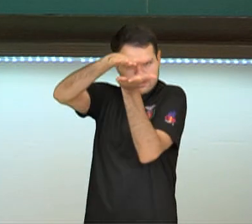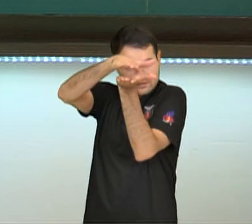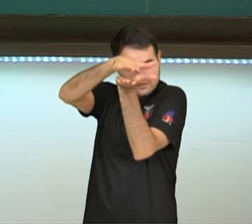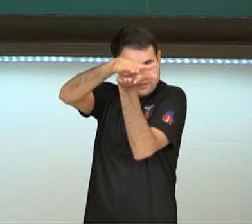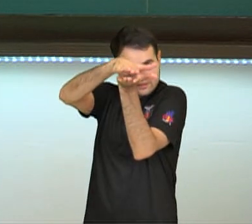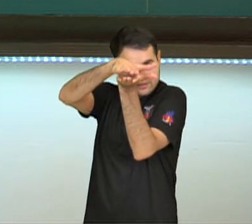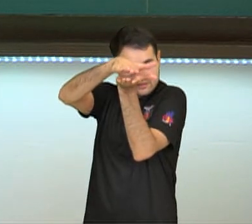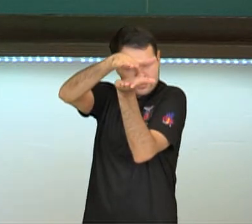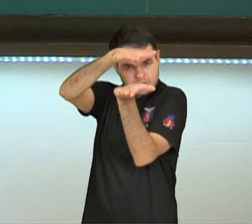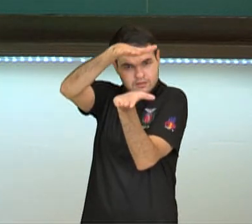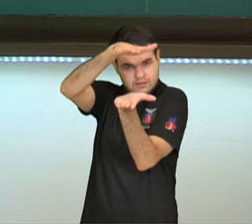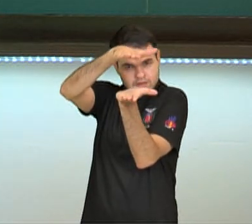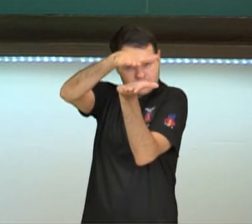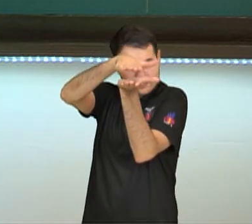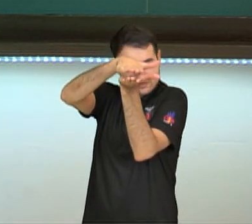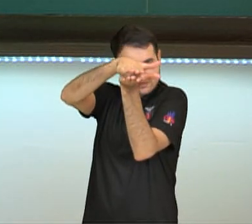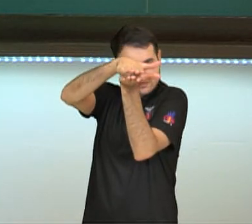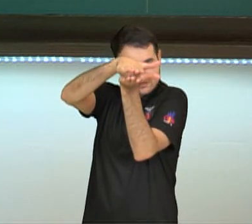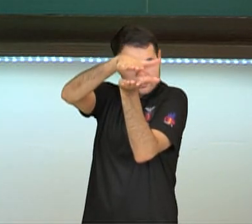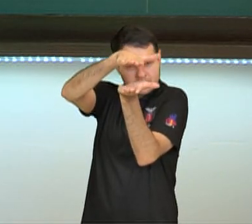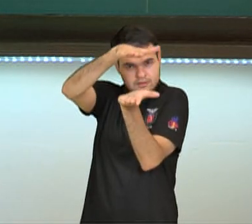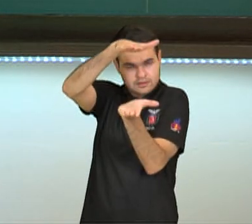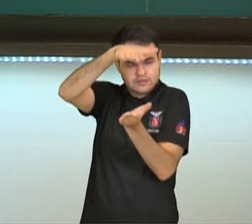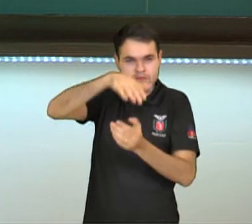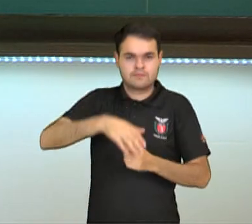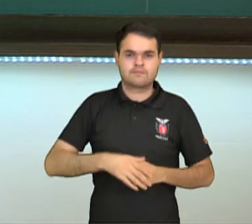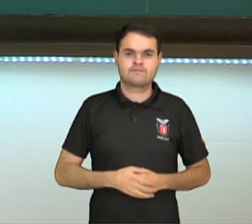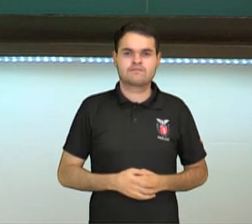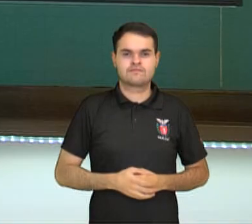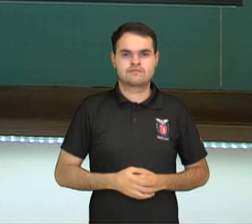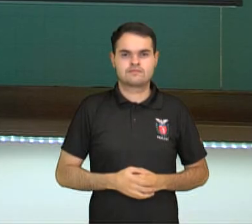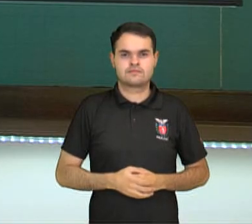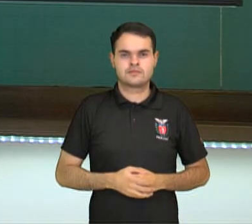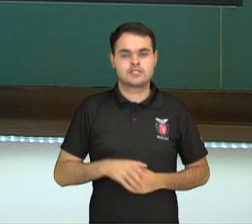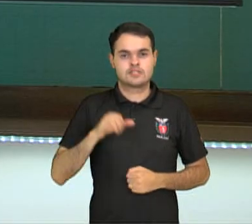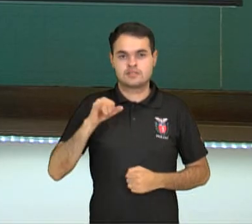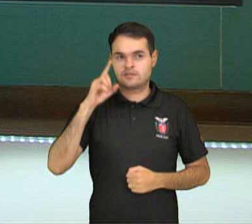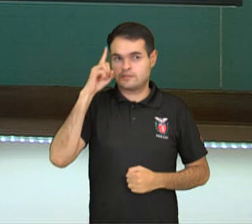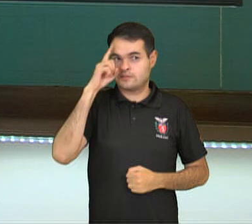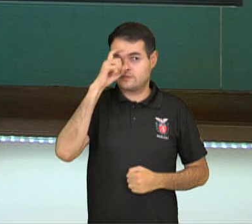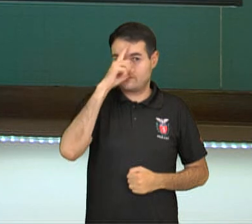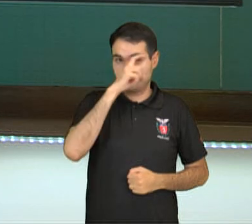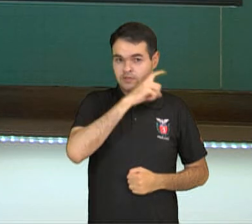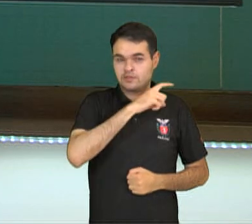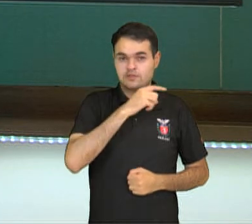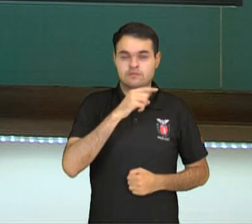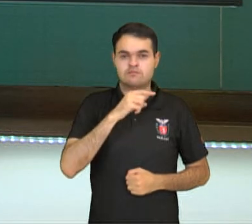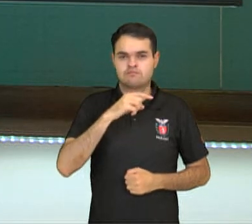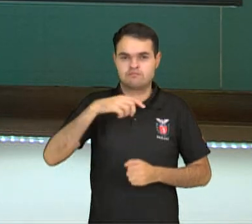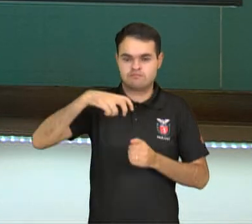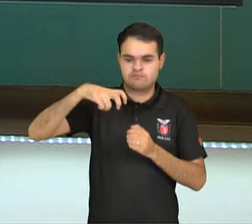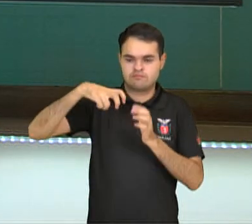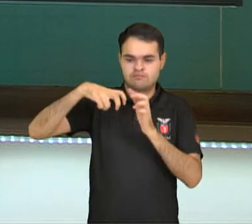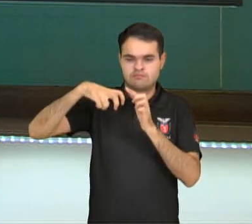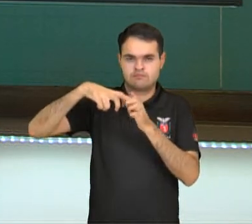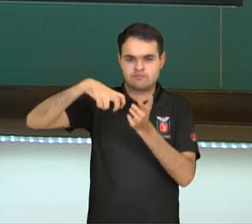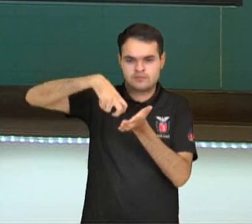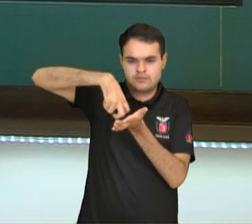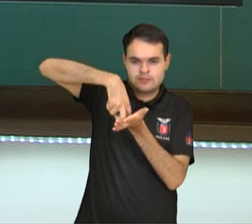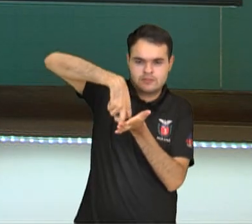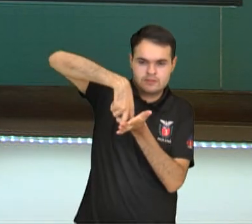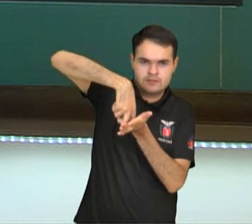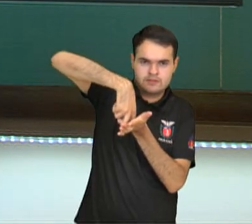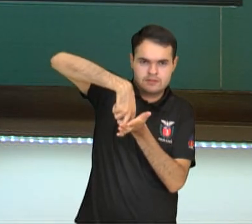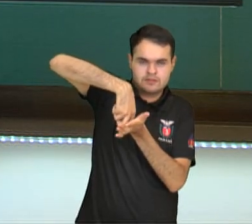estender de novo o braço. Olha só. Se estiver difícil, apoie os joelhos no chão. Então, nós estamos